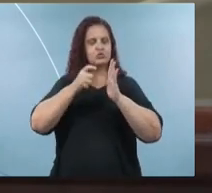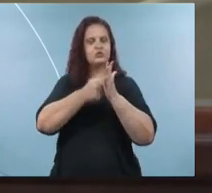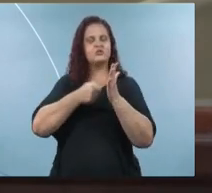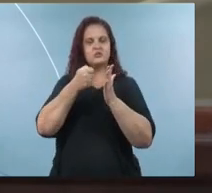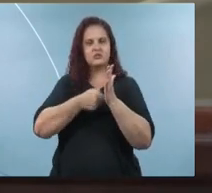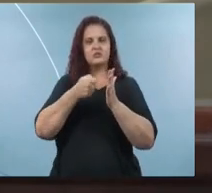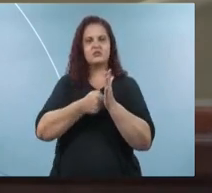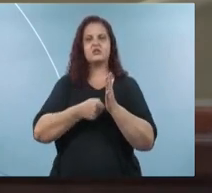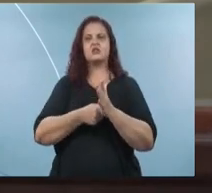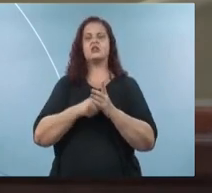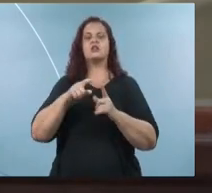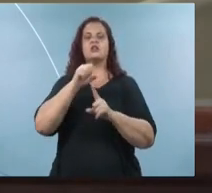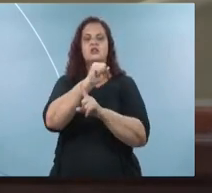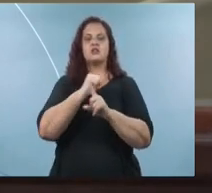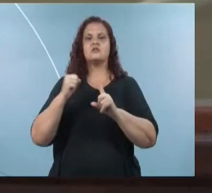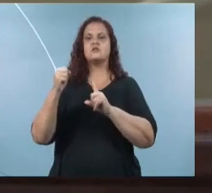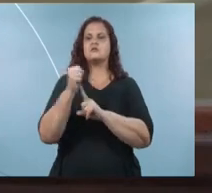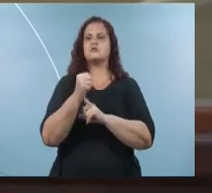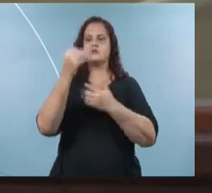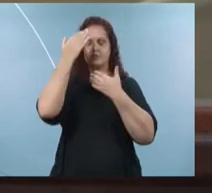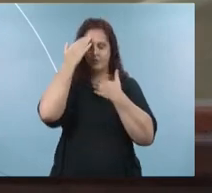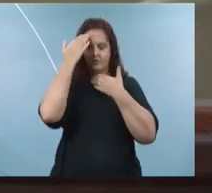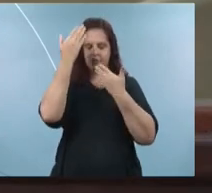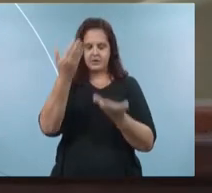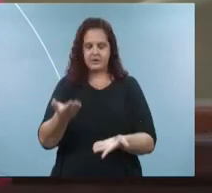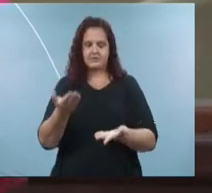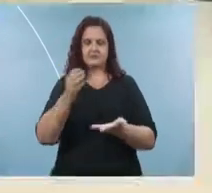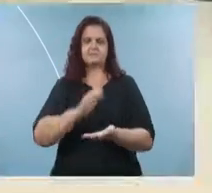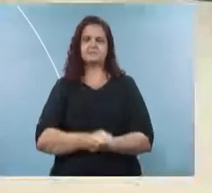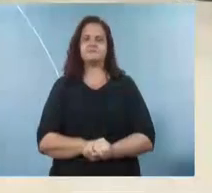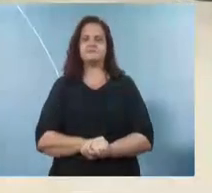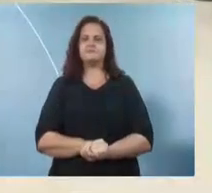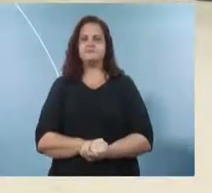seu lugar na sociedade. Muito obrigada.